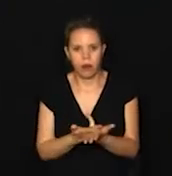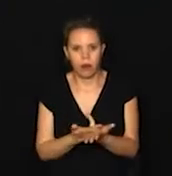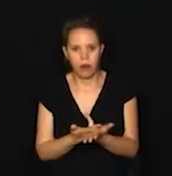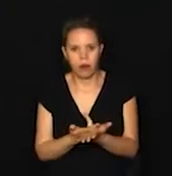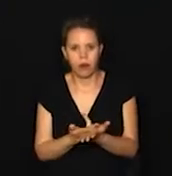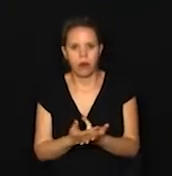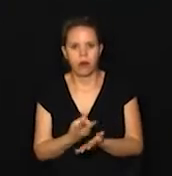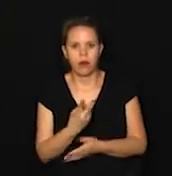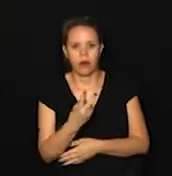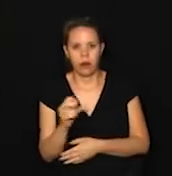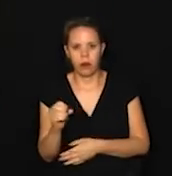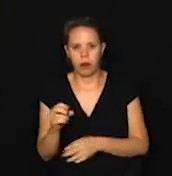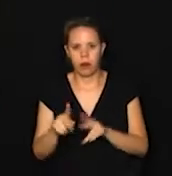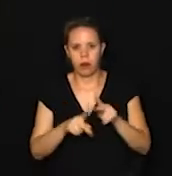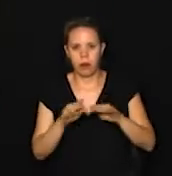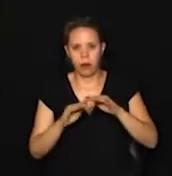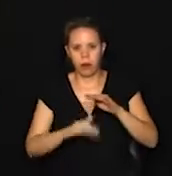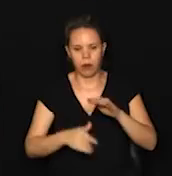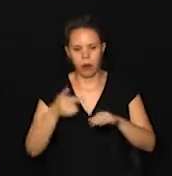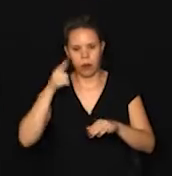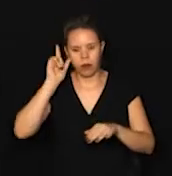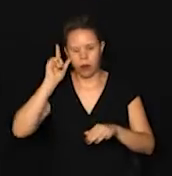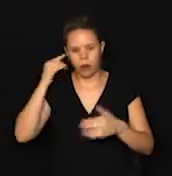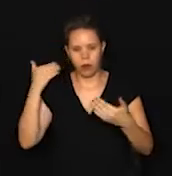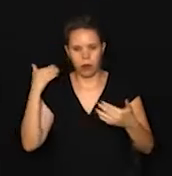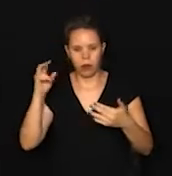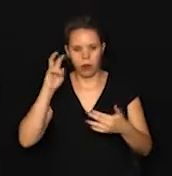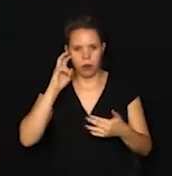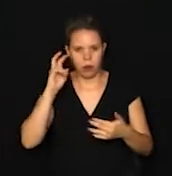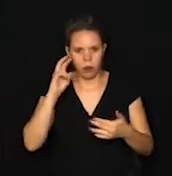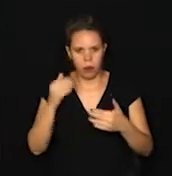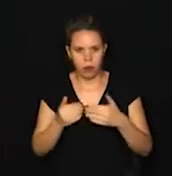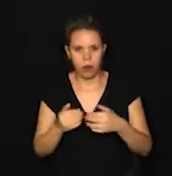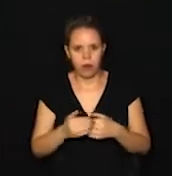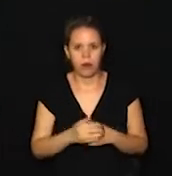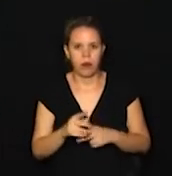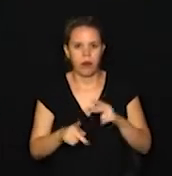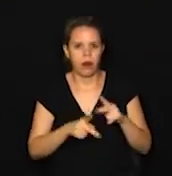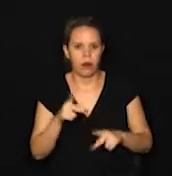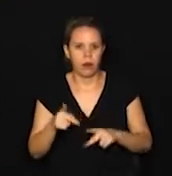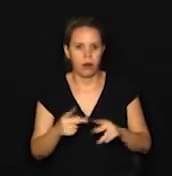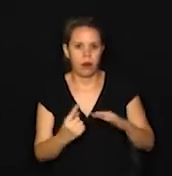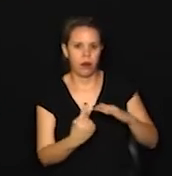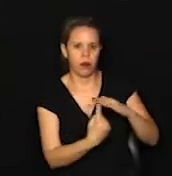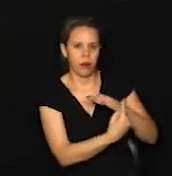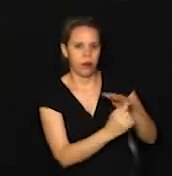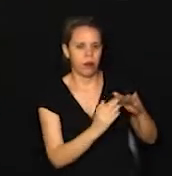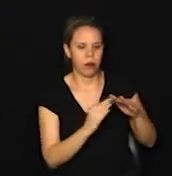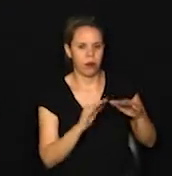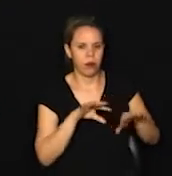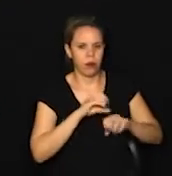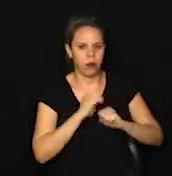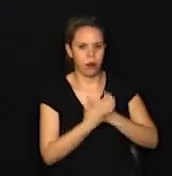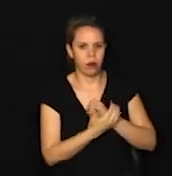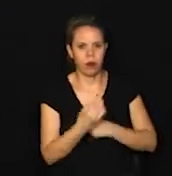são 20 a menos de ontem, da última quinta-feira, e temos pessoas em isolamento